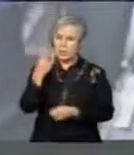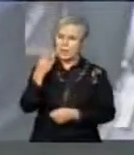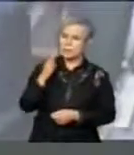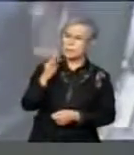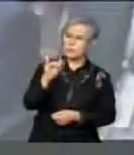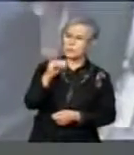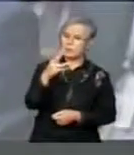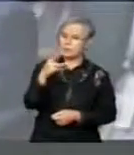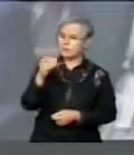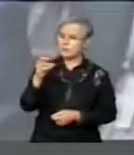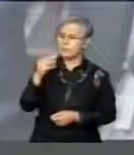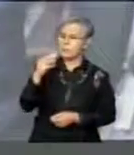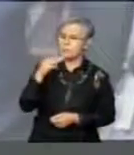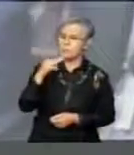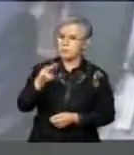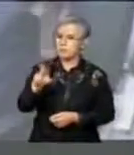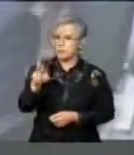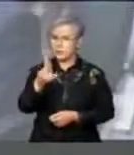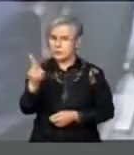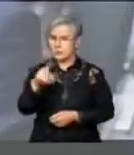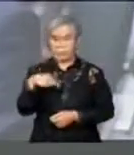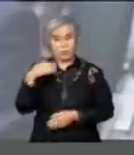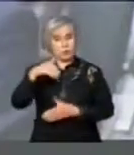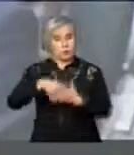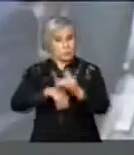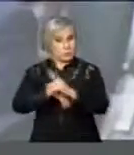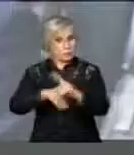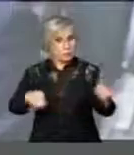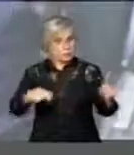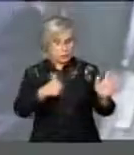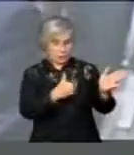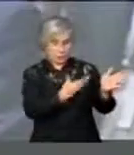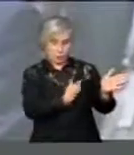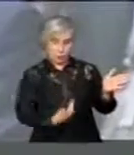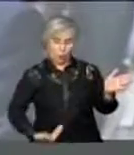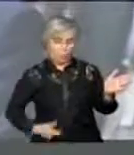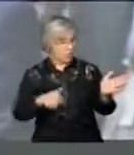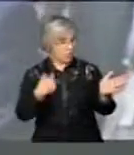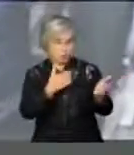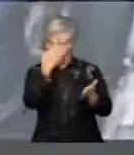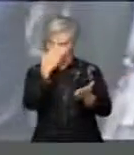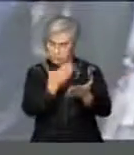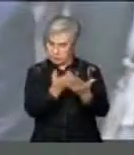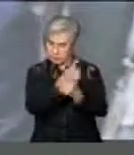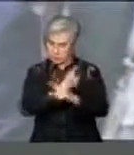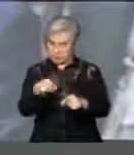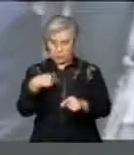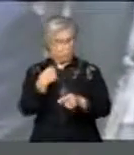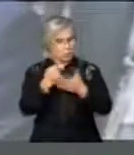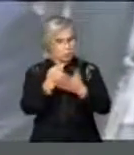reais. Por isso, nós votamos não, porque esse governo não merece fé, não merece o apoio,